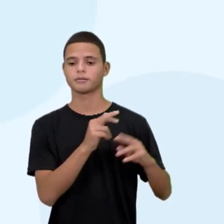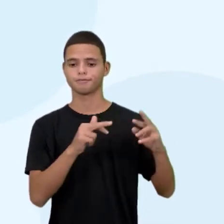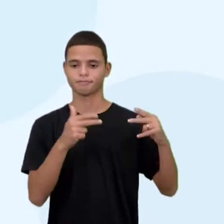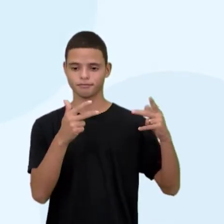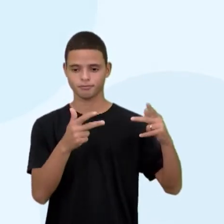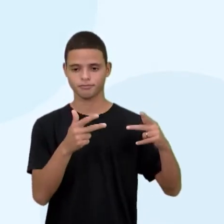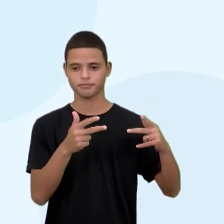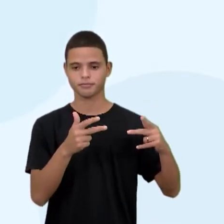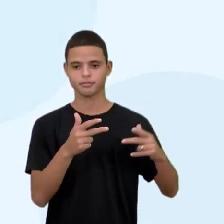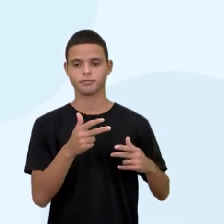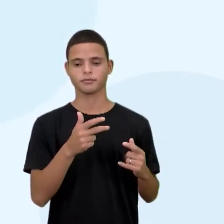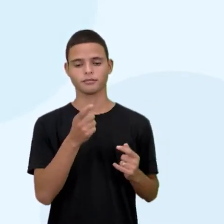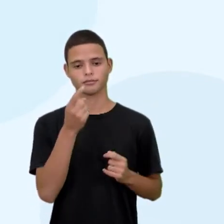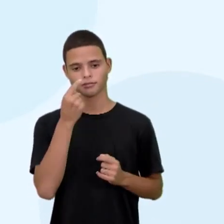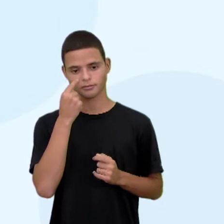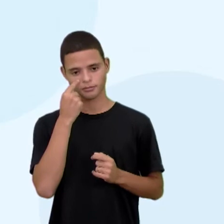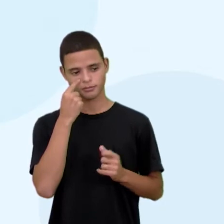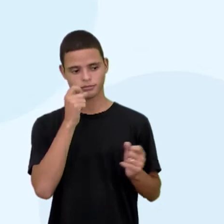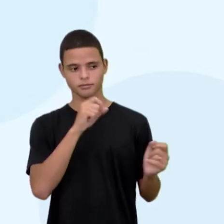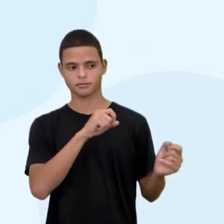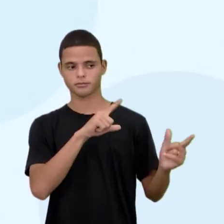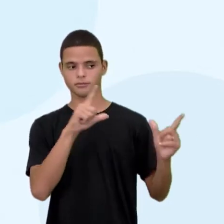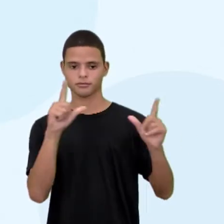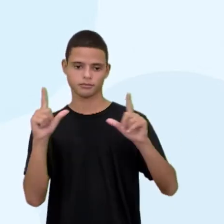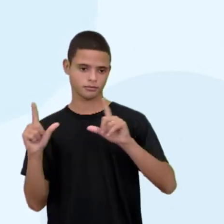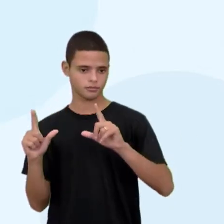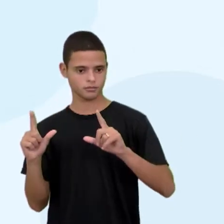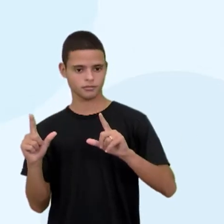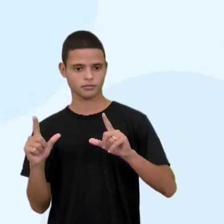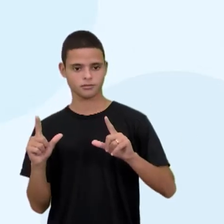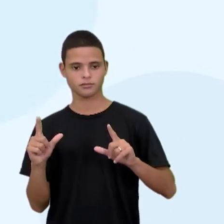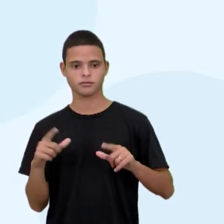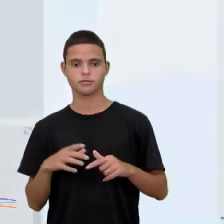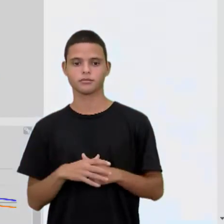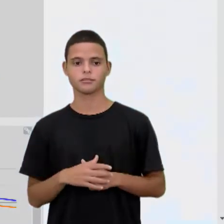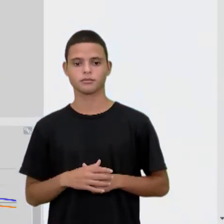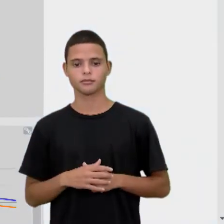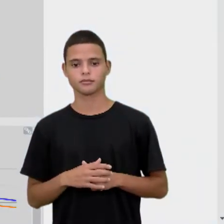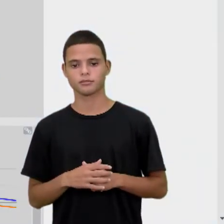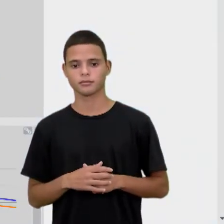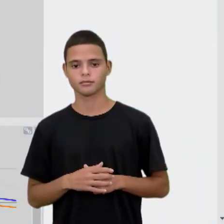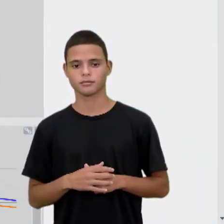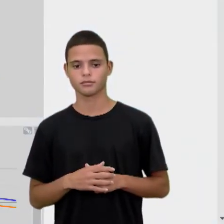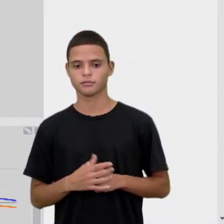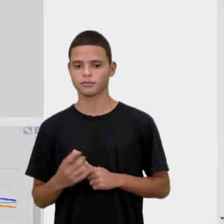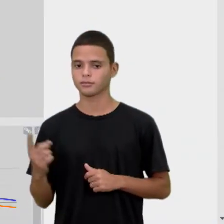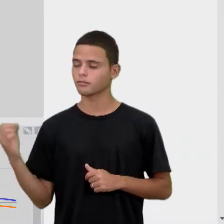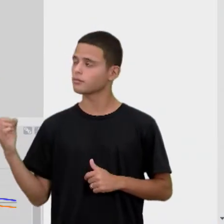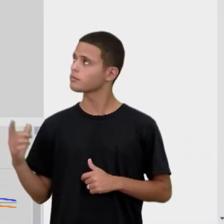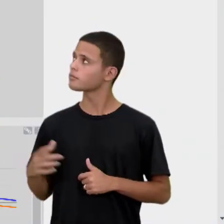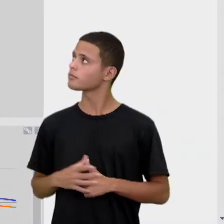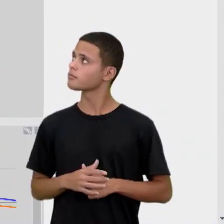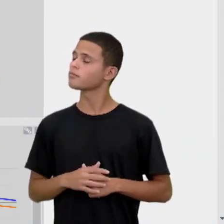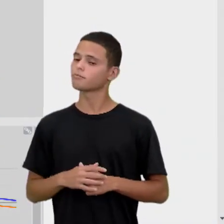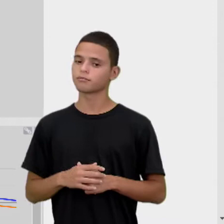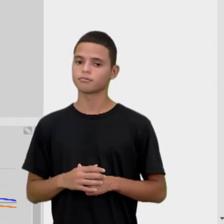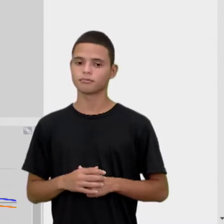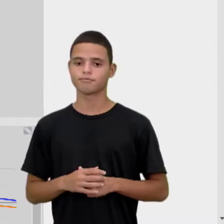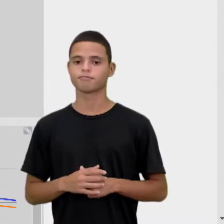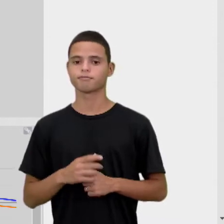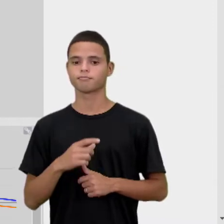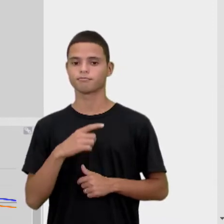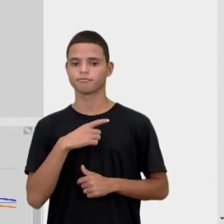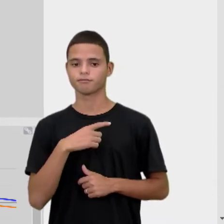né, vocês vão, né, vai aparecer para vocês essa tela aqui, ó, que vocês vão, que vai ser apresentada aí para vocês,